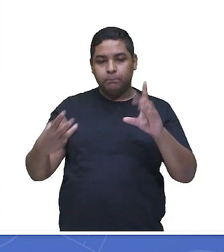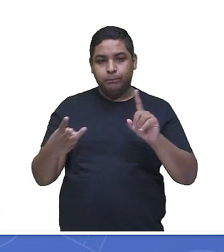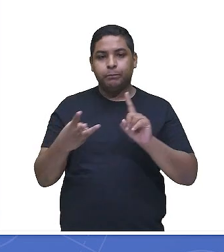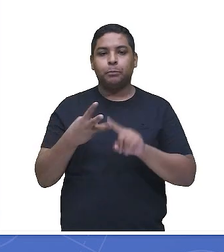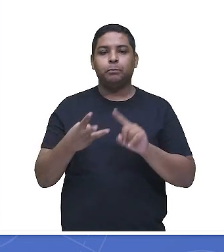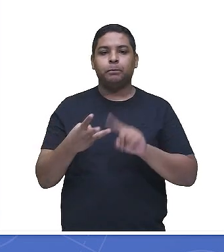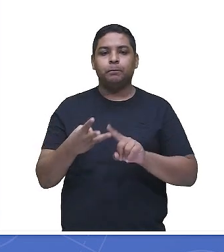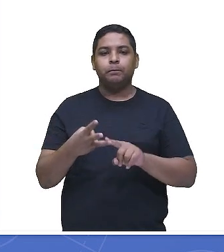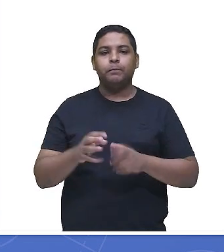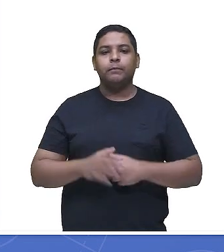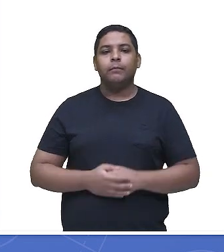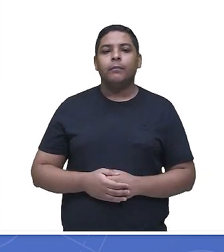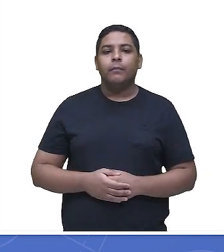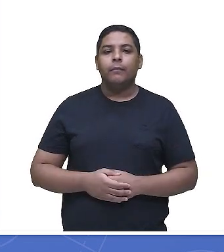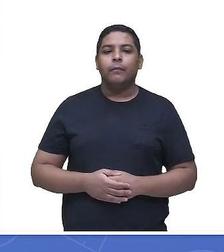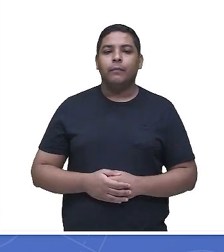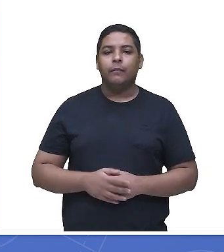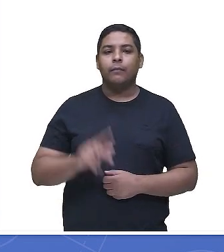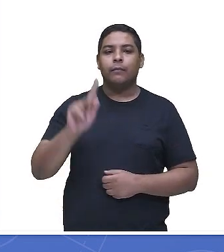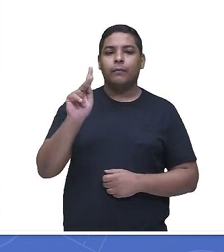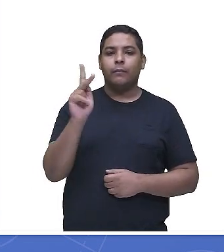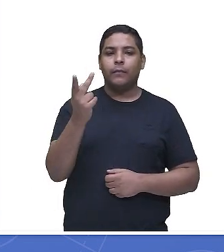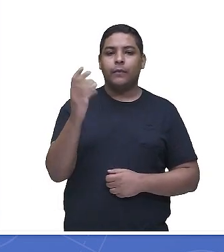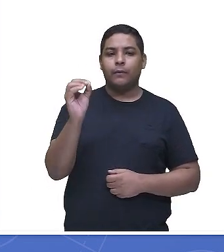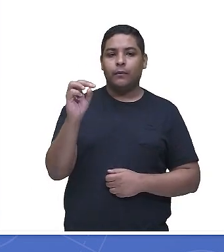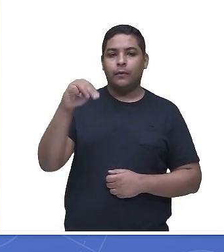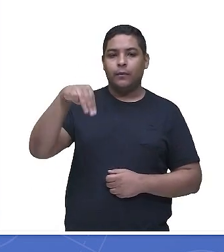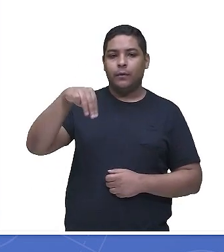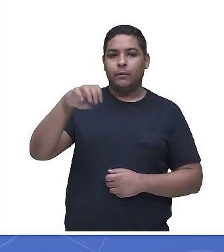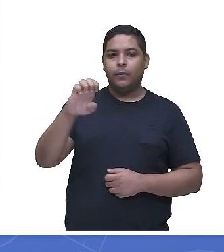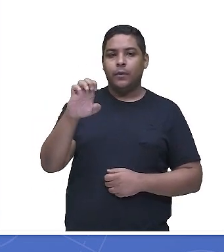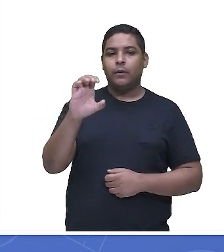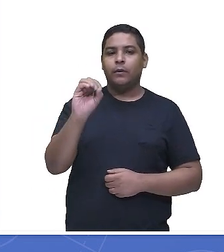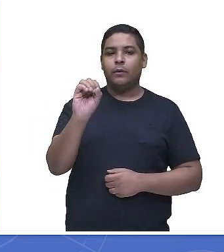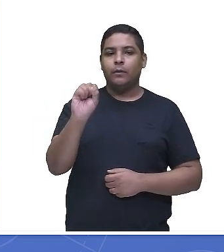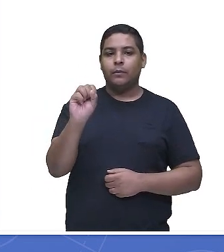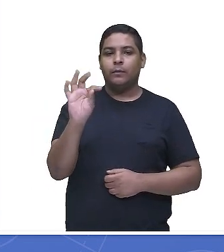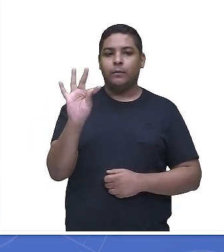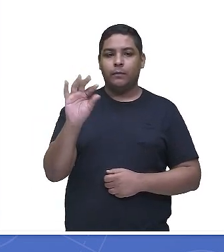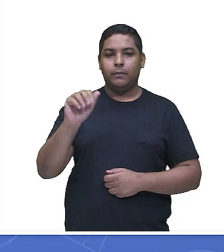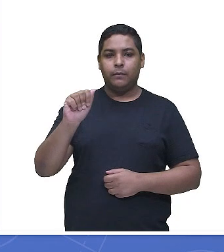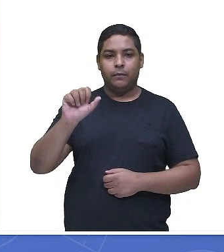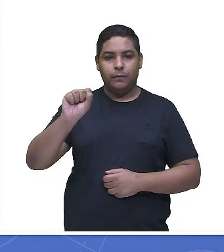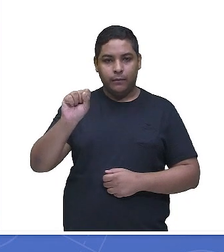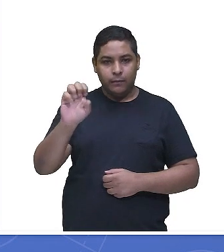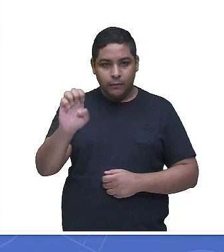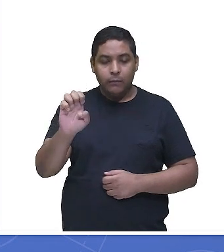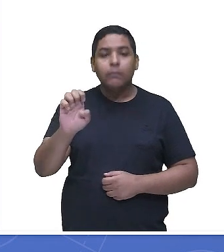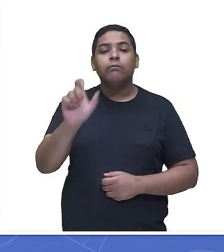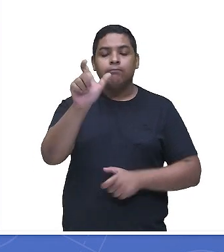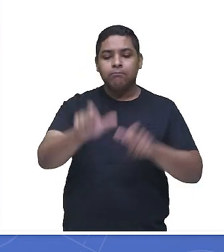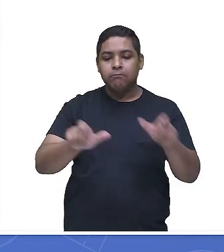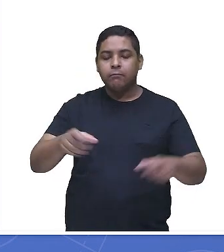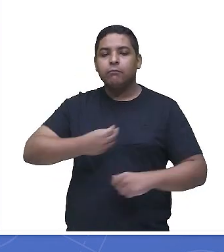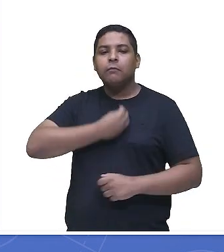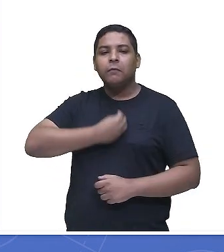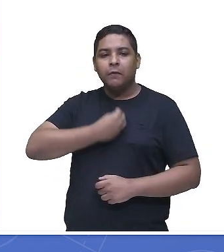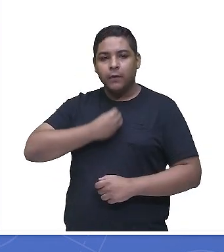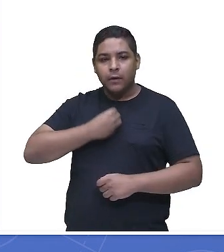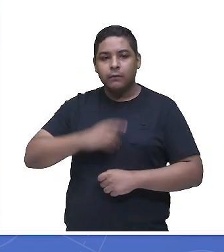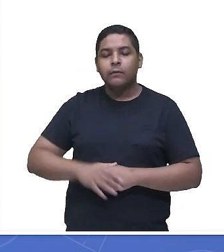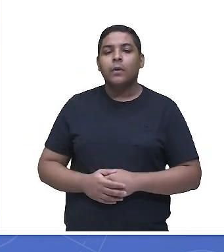atenção, é nessa palavra aqui, ó. Homeostase. Os seres vivos, eles